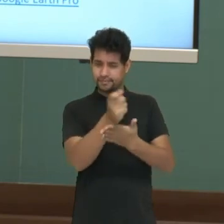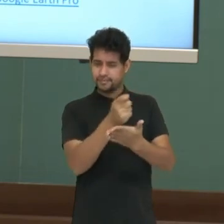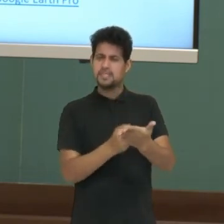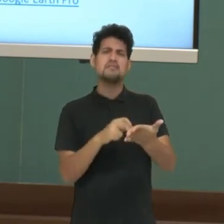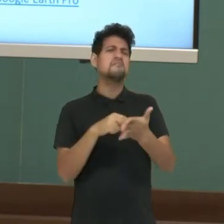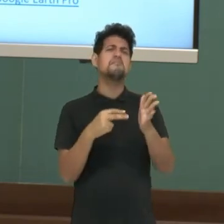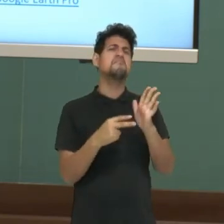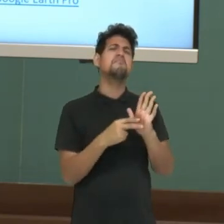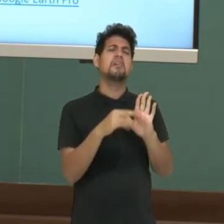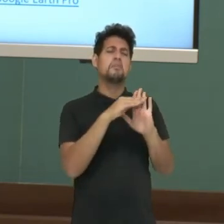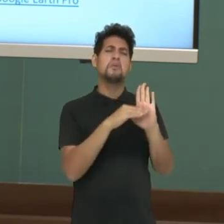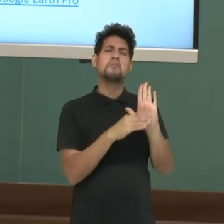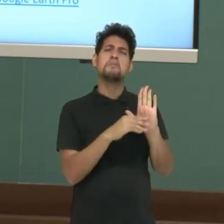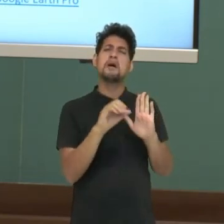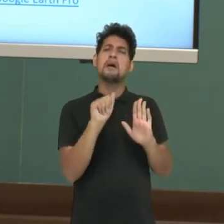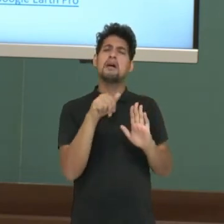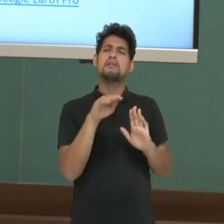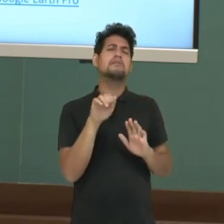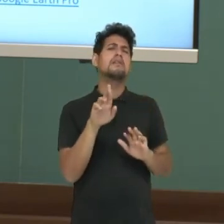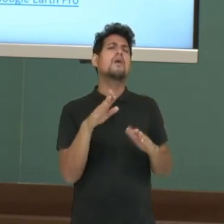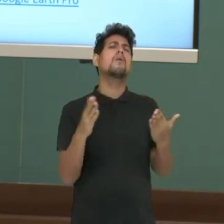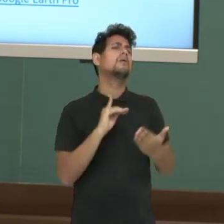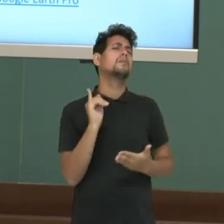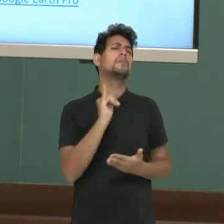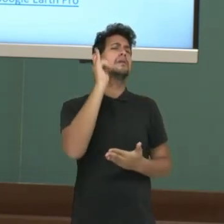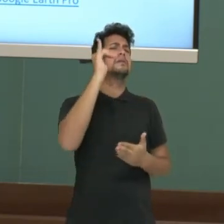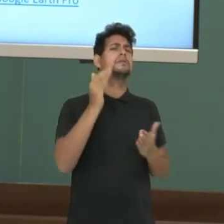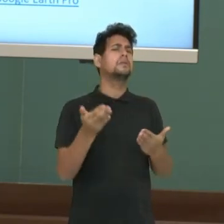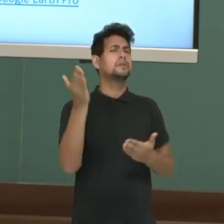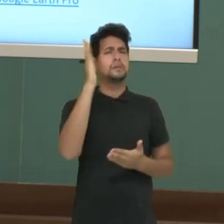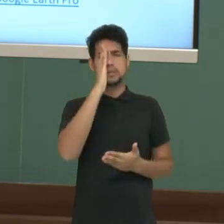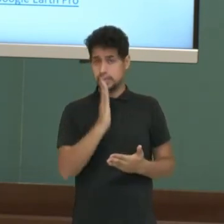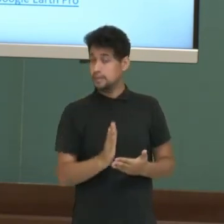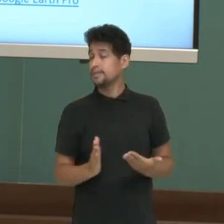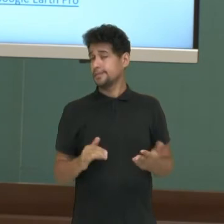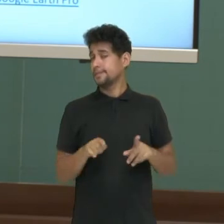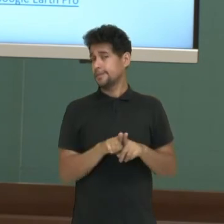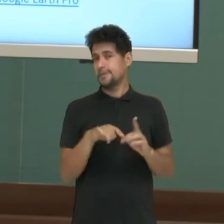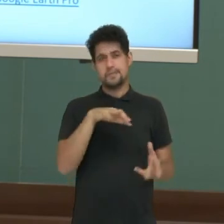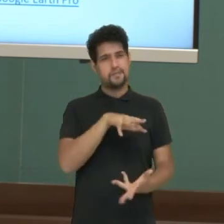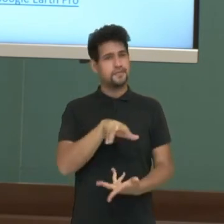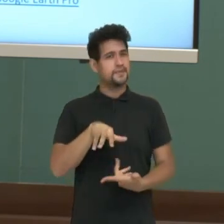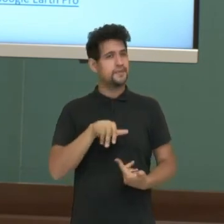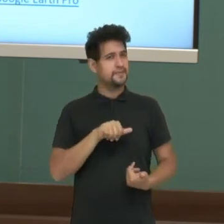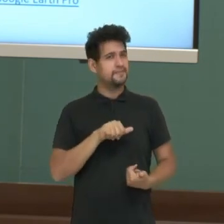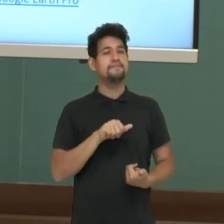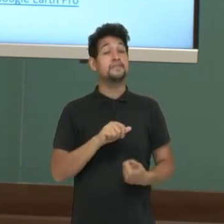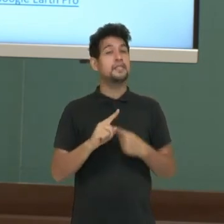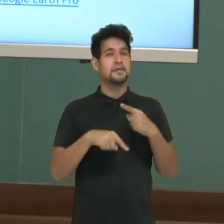programa ProAntar e qual a importância dele para o Brasil e, claro, para toda a humanidade, tá bom? Em